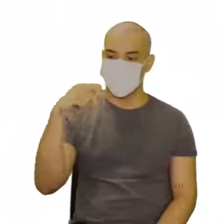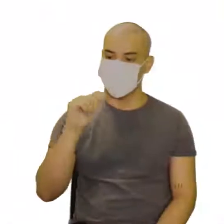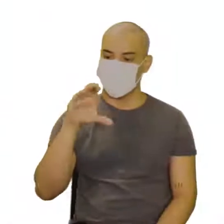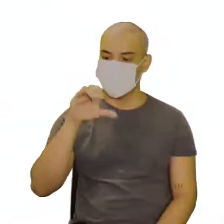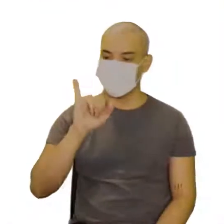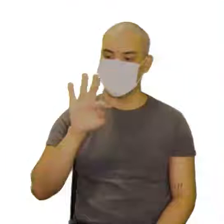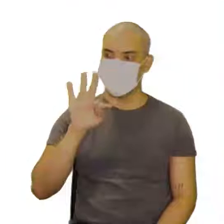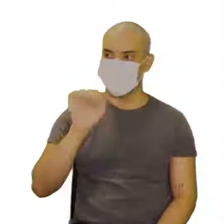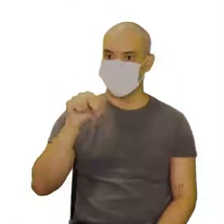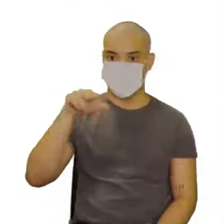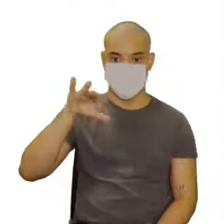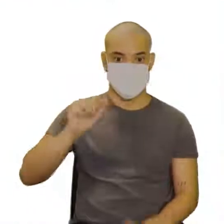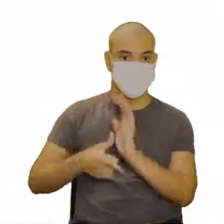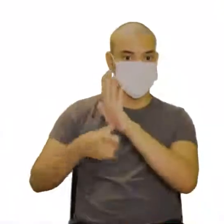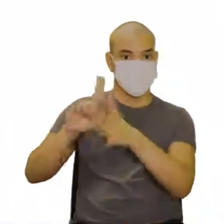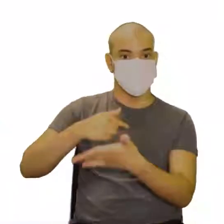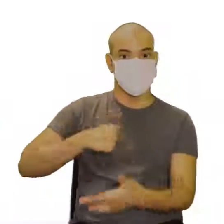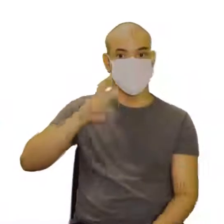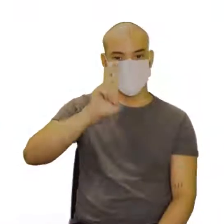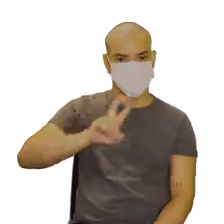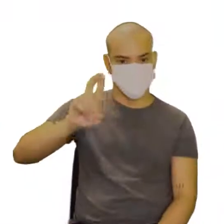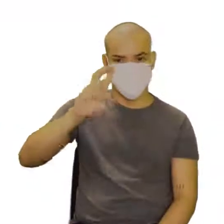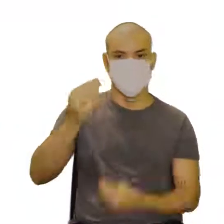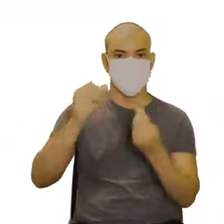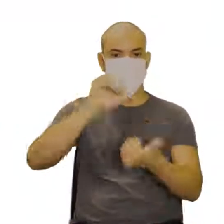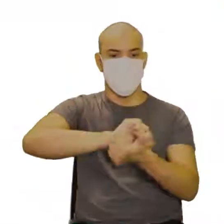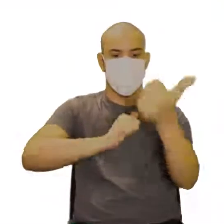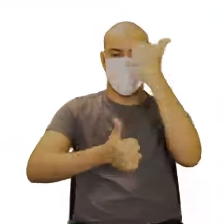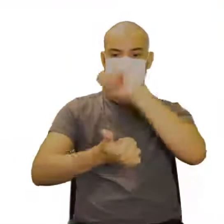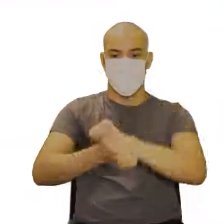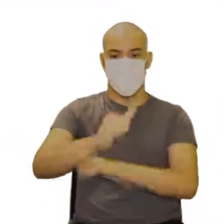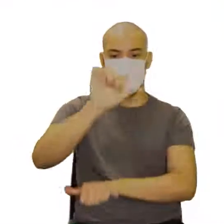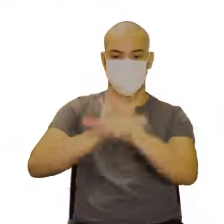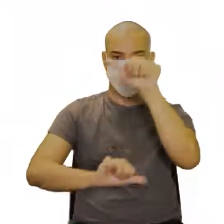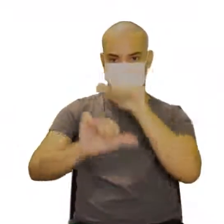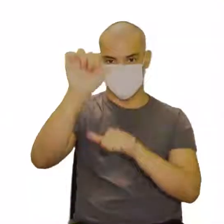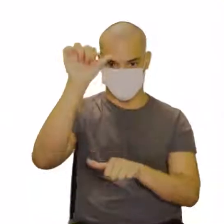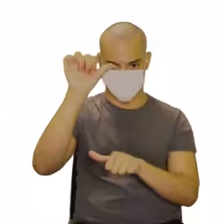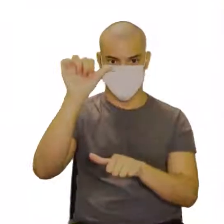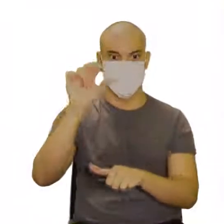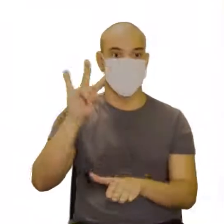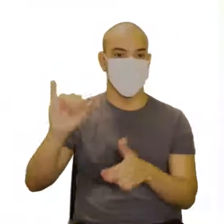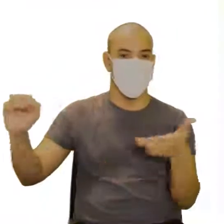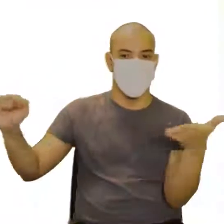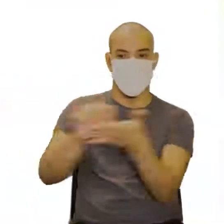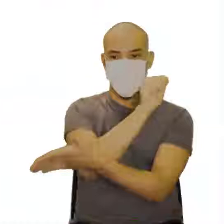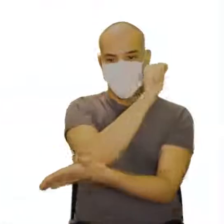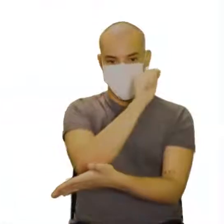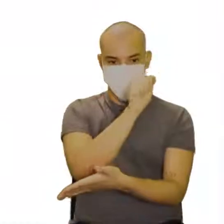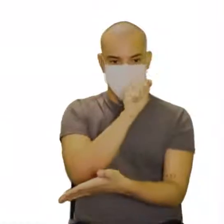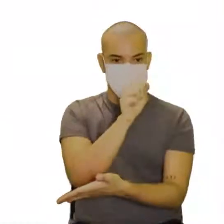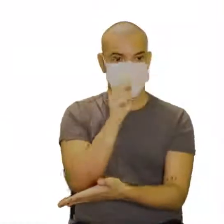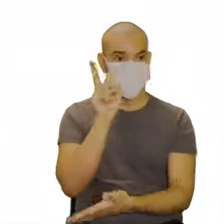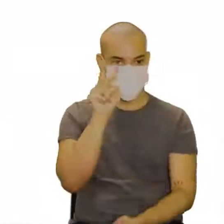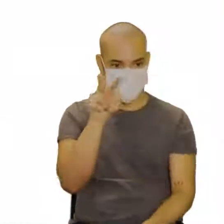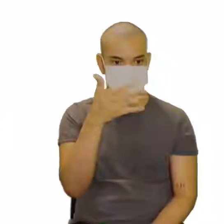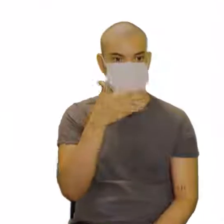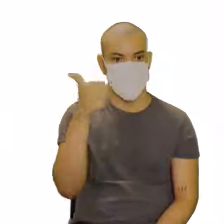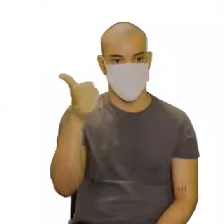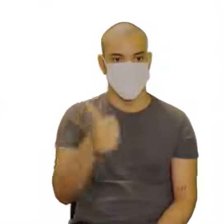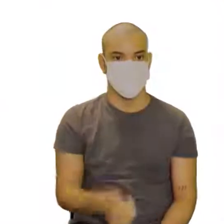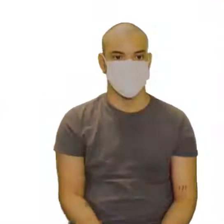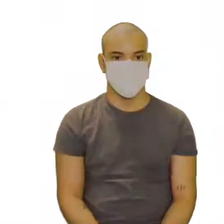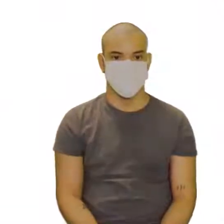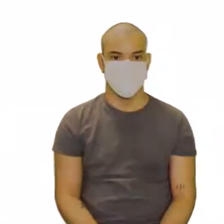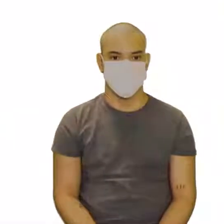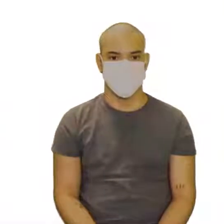vocês observarem como é que faz aquela transformação de unidades, tá? Eu vou até apagar aqui para